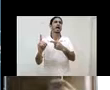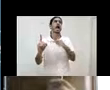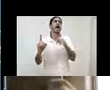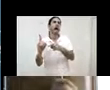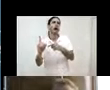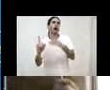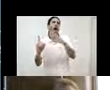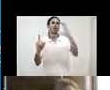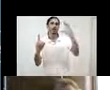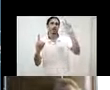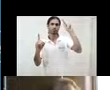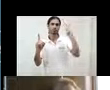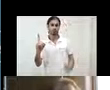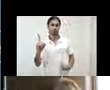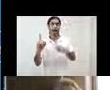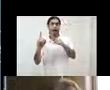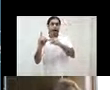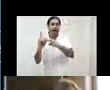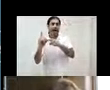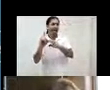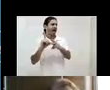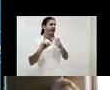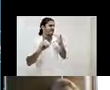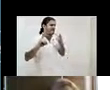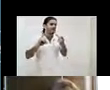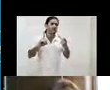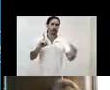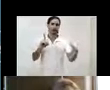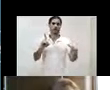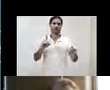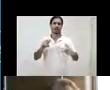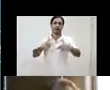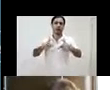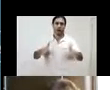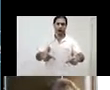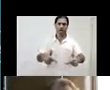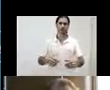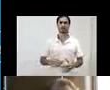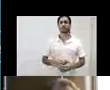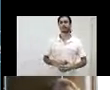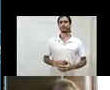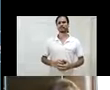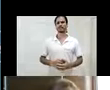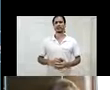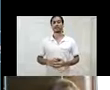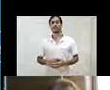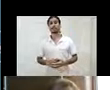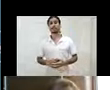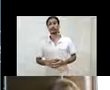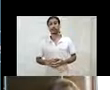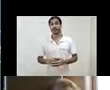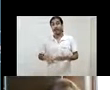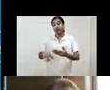E Crame continua a questionar, contra as ilusões e seduções da neutralidade e da racionalidade